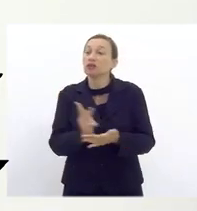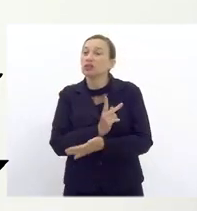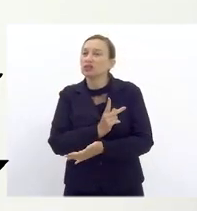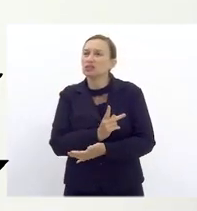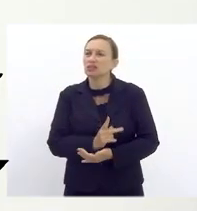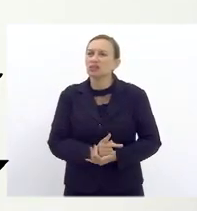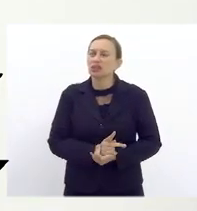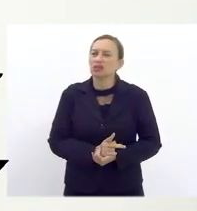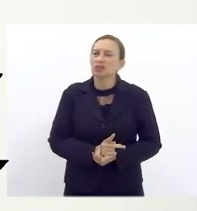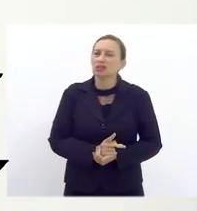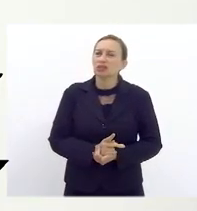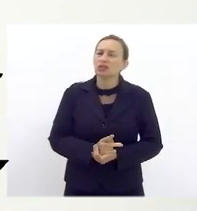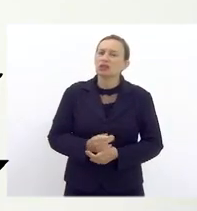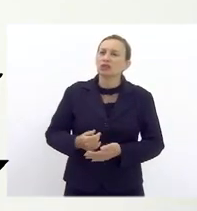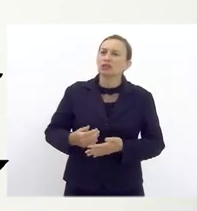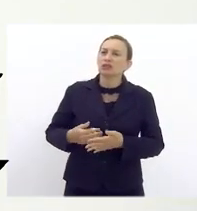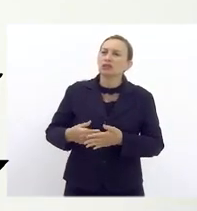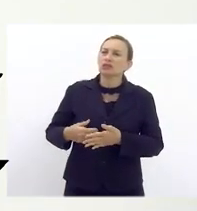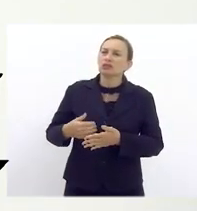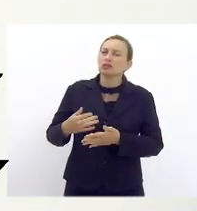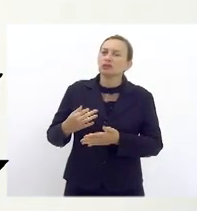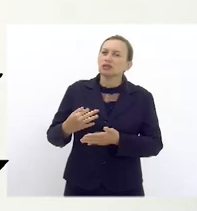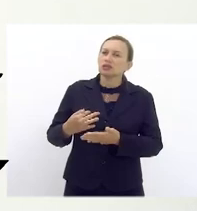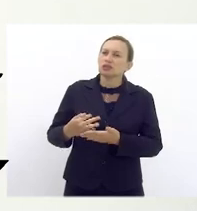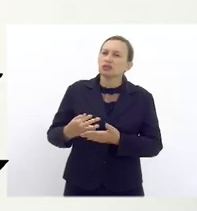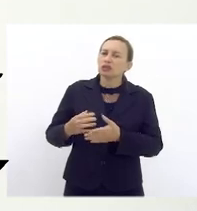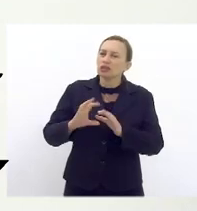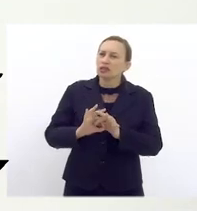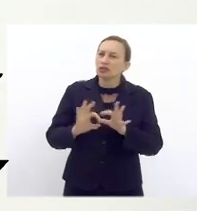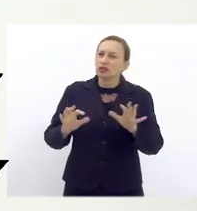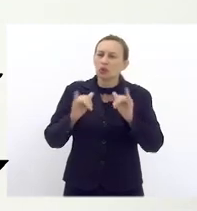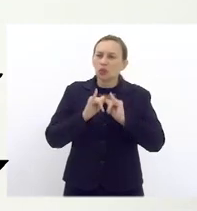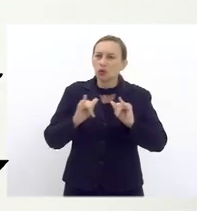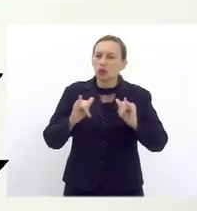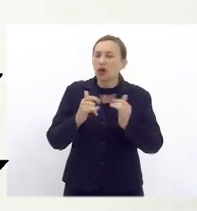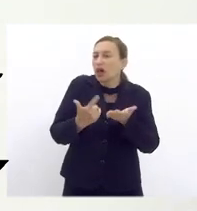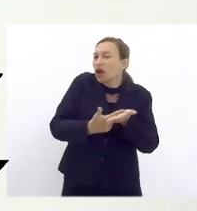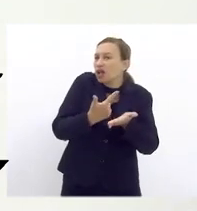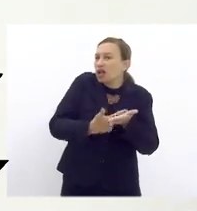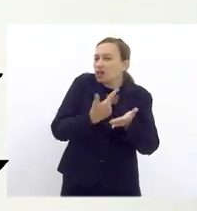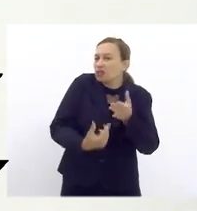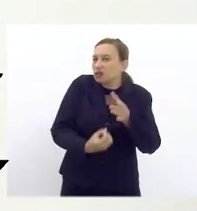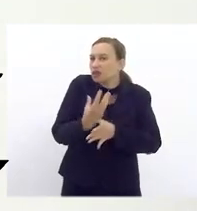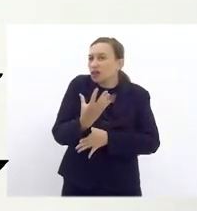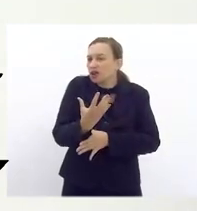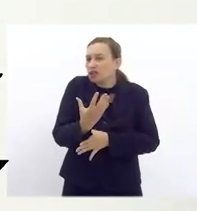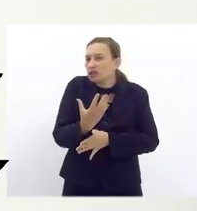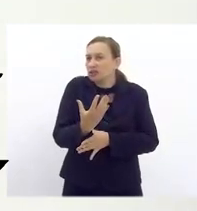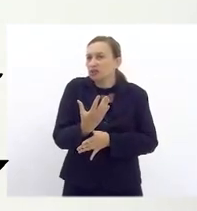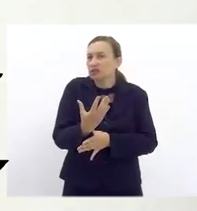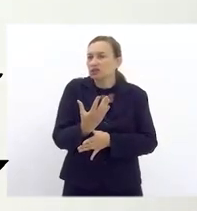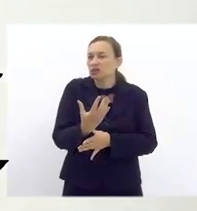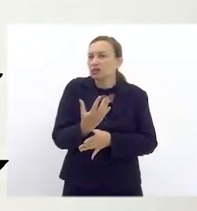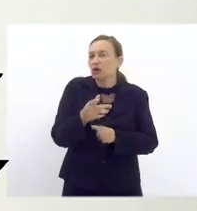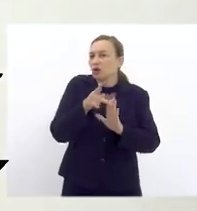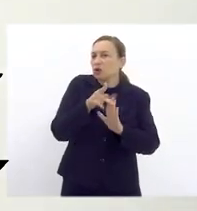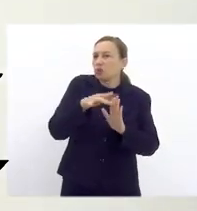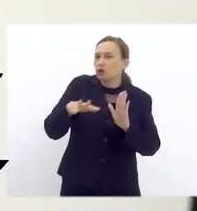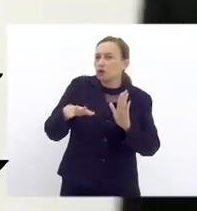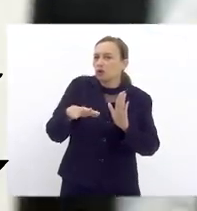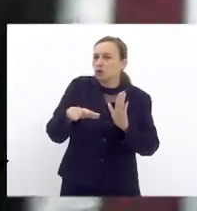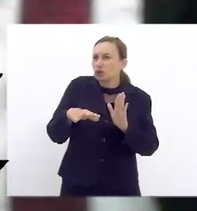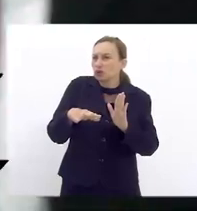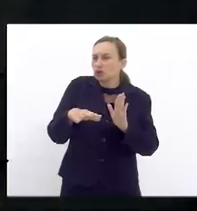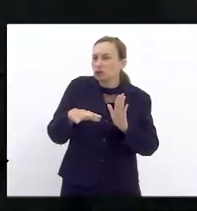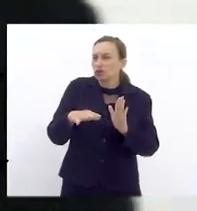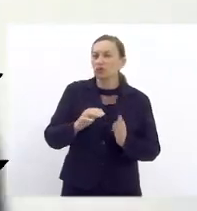dedicando-se de maneira sistêmica a deliberada e publicar livros notoriamente antissemitas como os protocolos dos